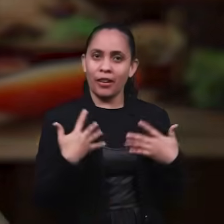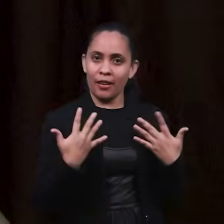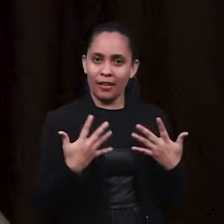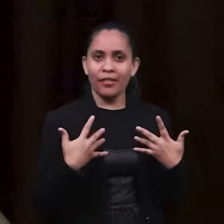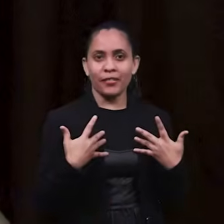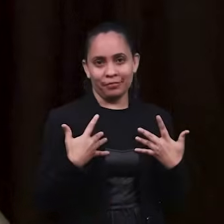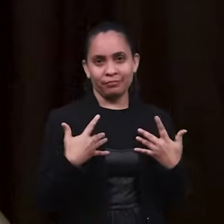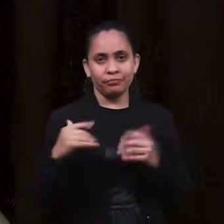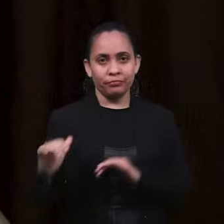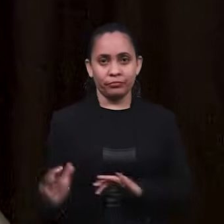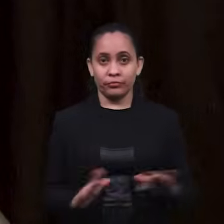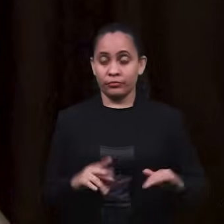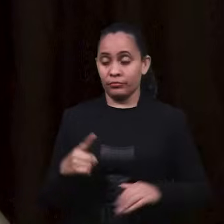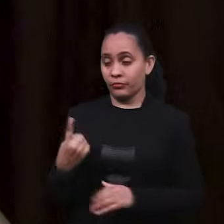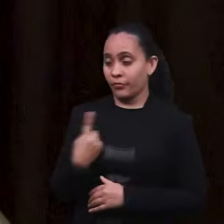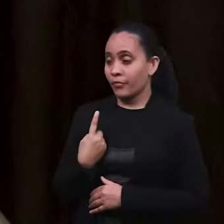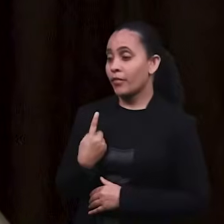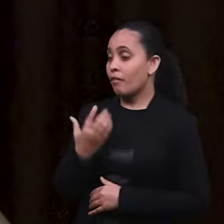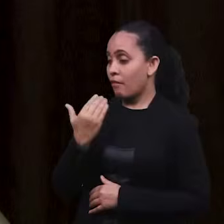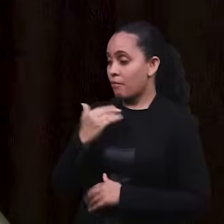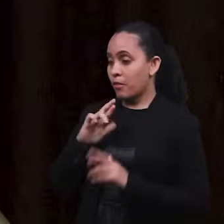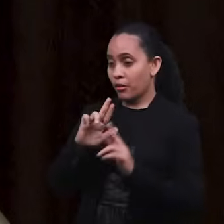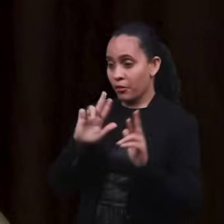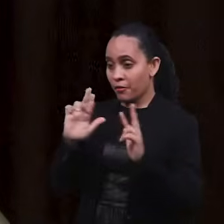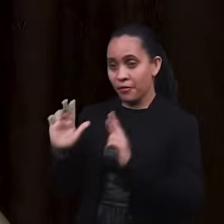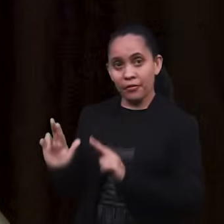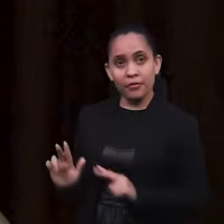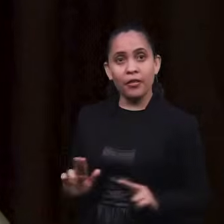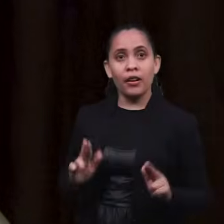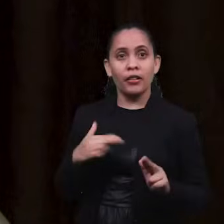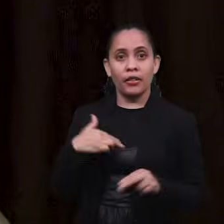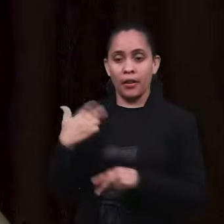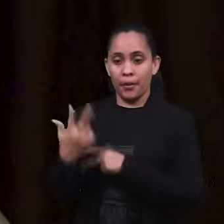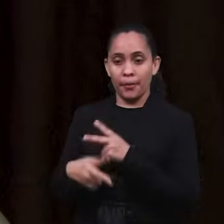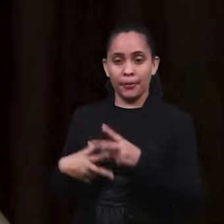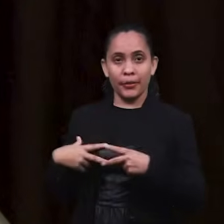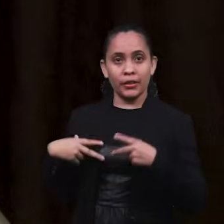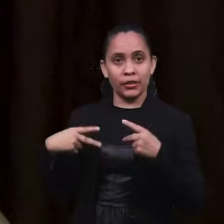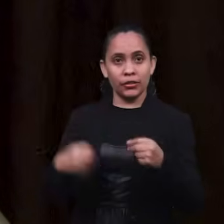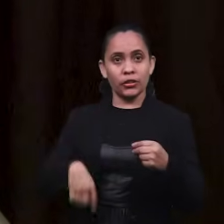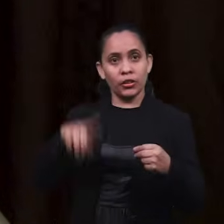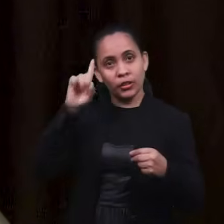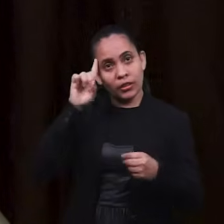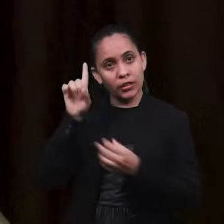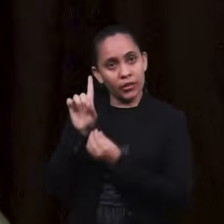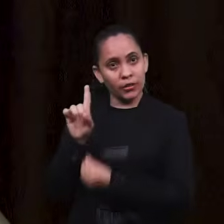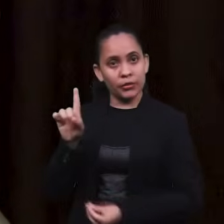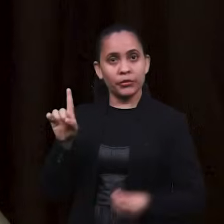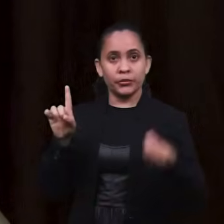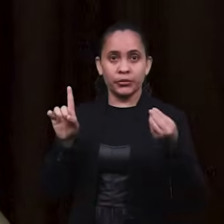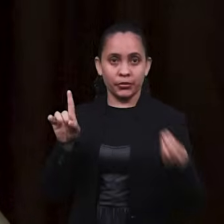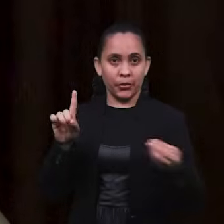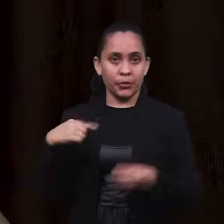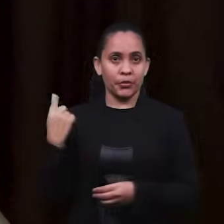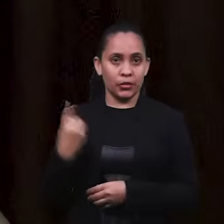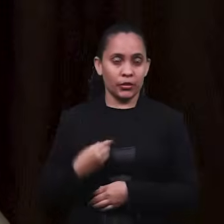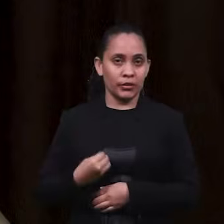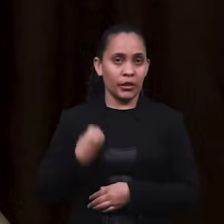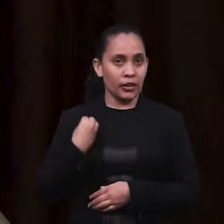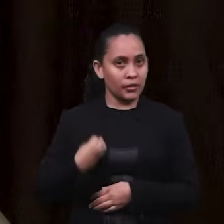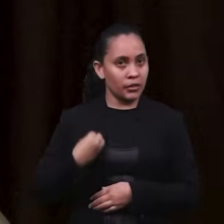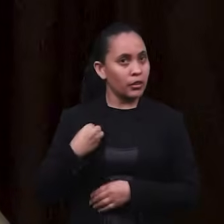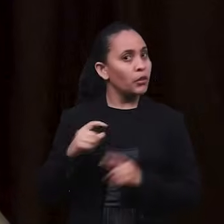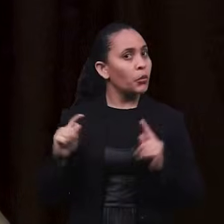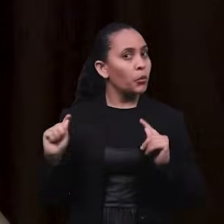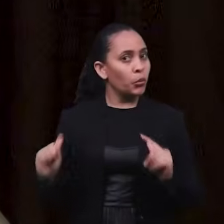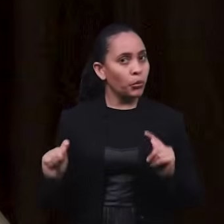vem falando de alimentos, né? E alimento, né, é um presente que Deus nos deu, né? Deixou para nós. E